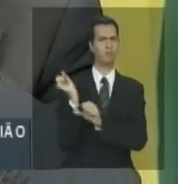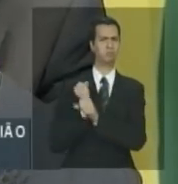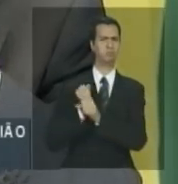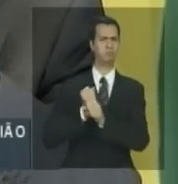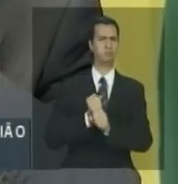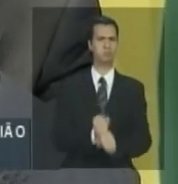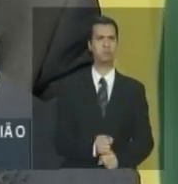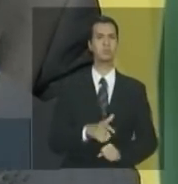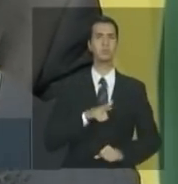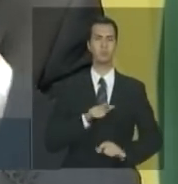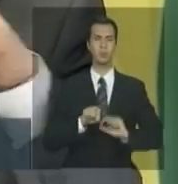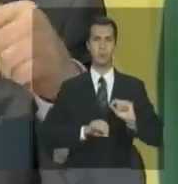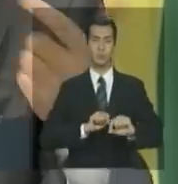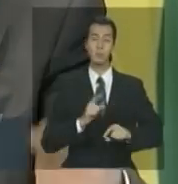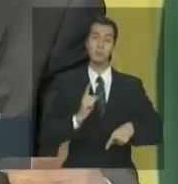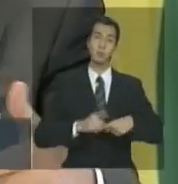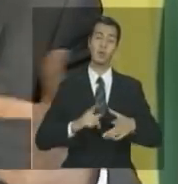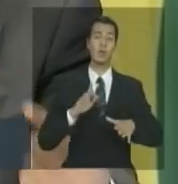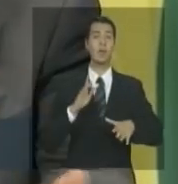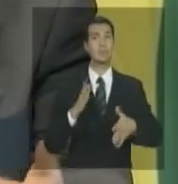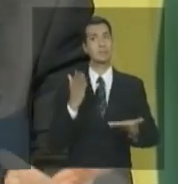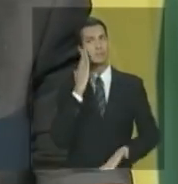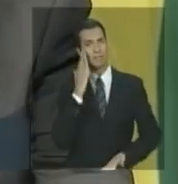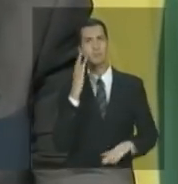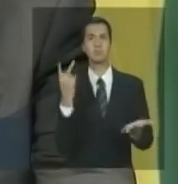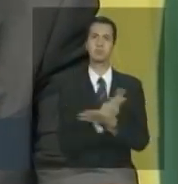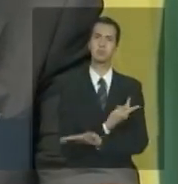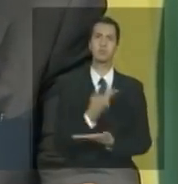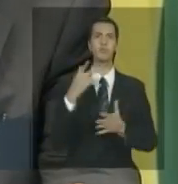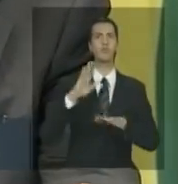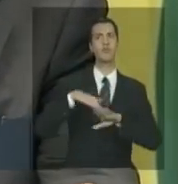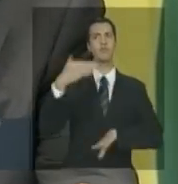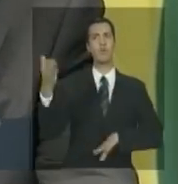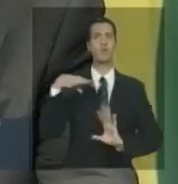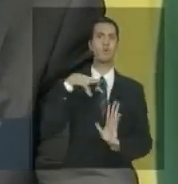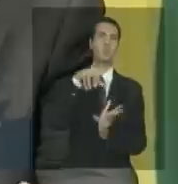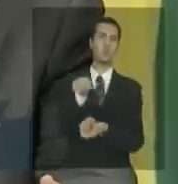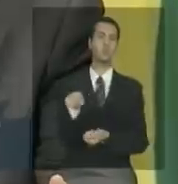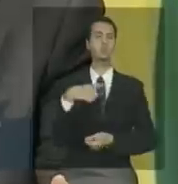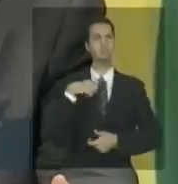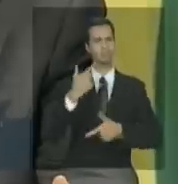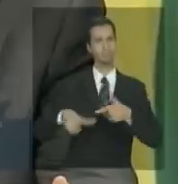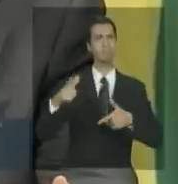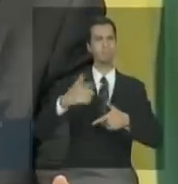anos, apesar do cenário internacional adverso.